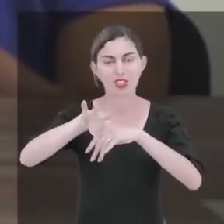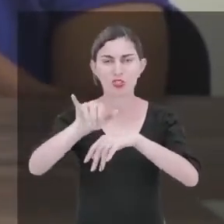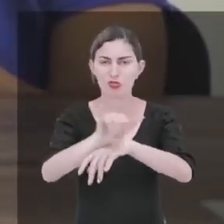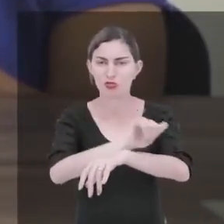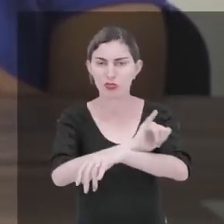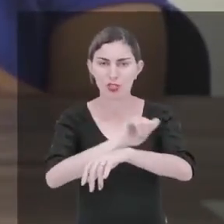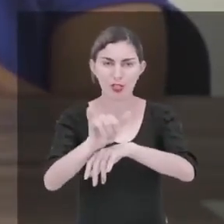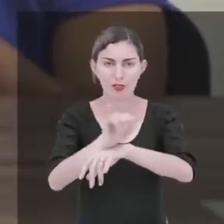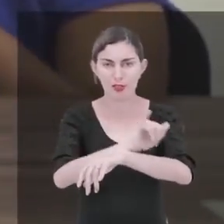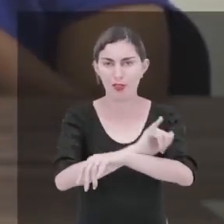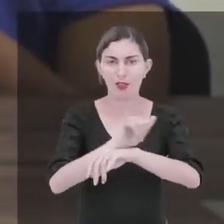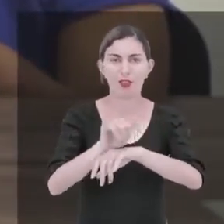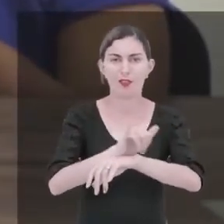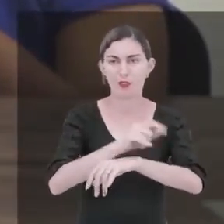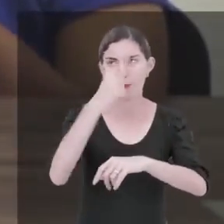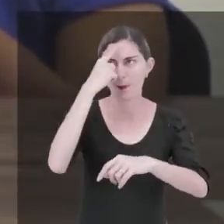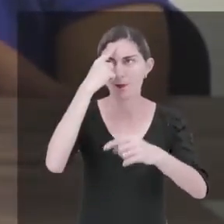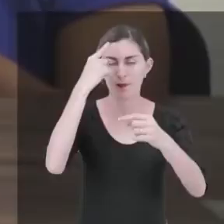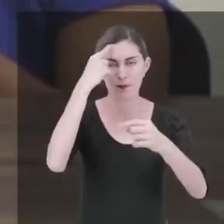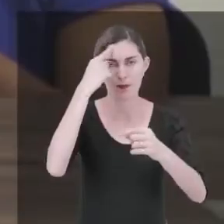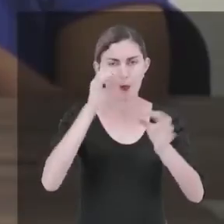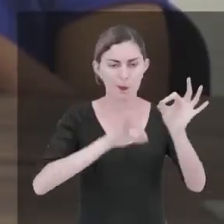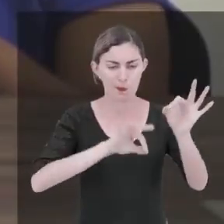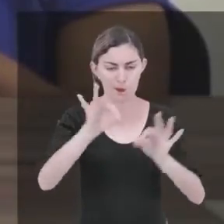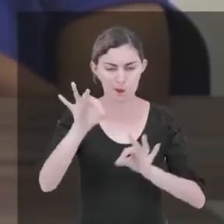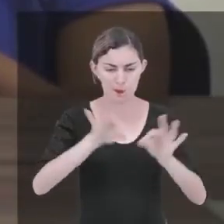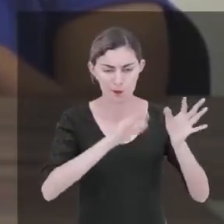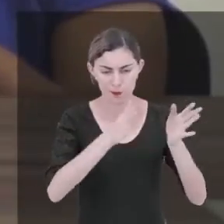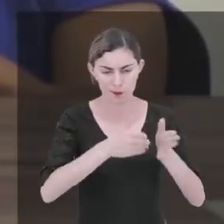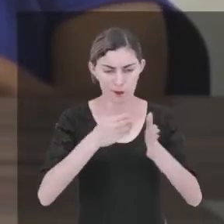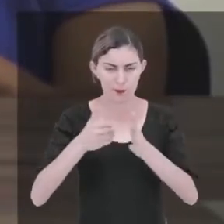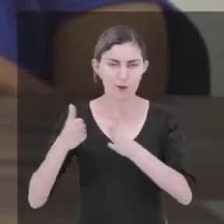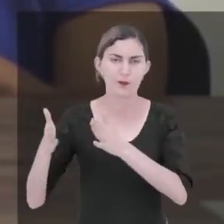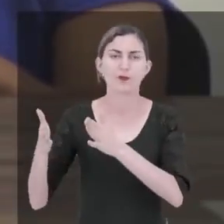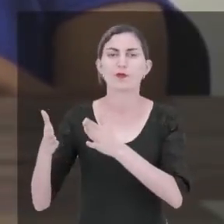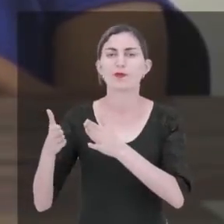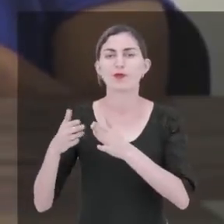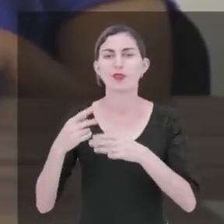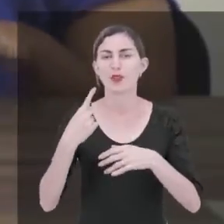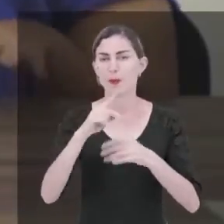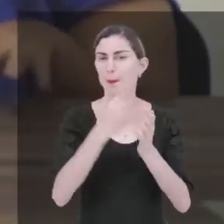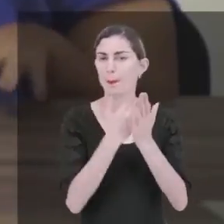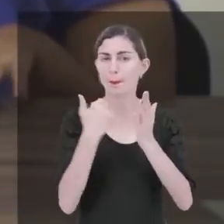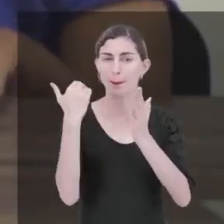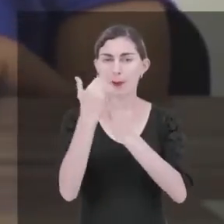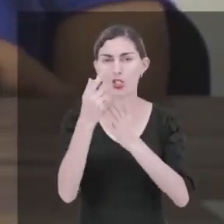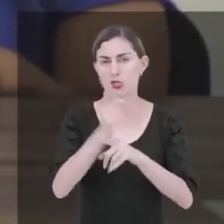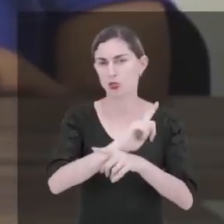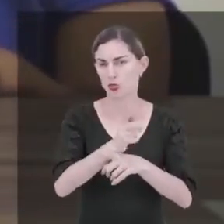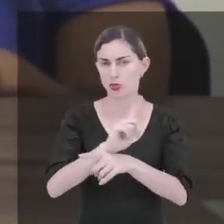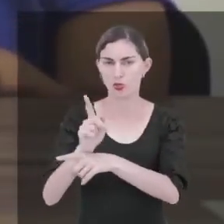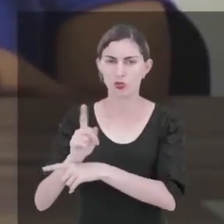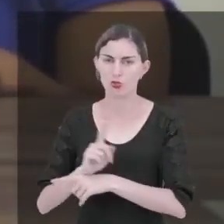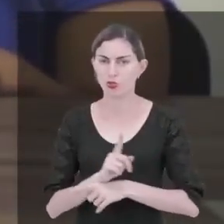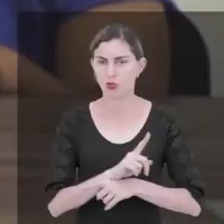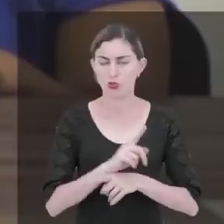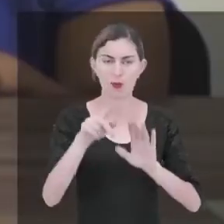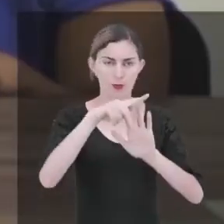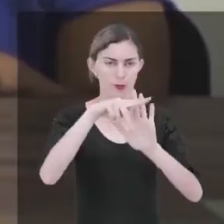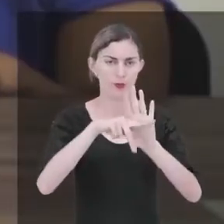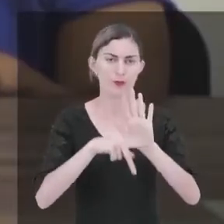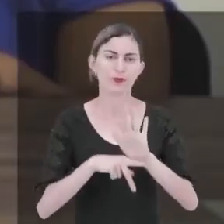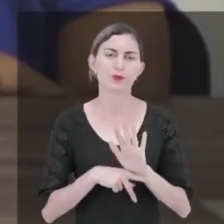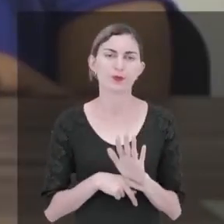da estratégia. É uma estratégia pensada, montada, organizada, e além desse gerenciamento